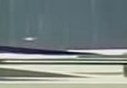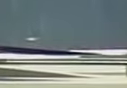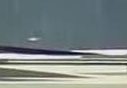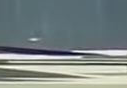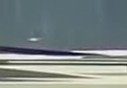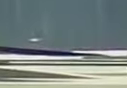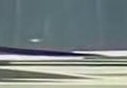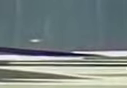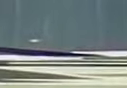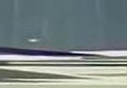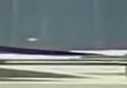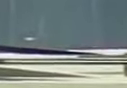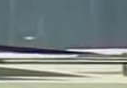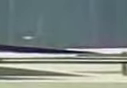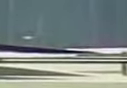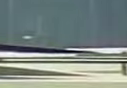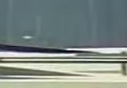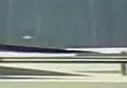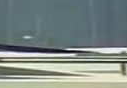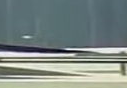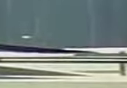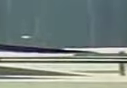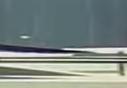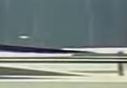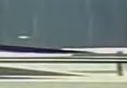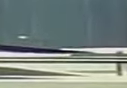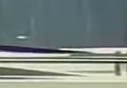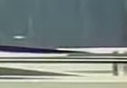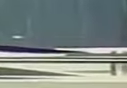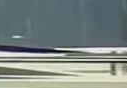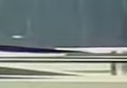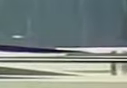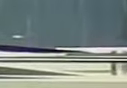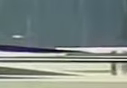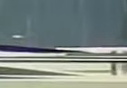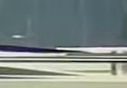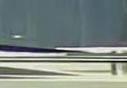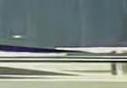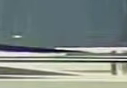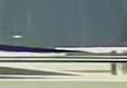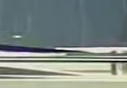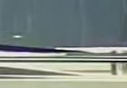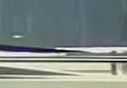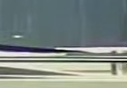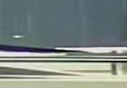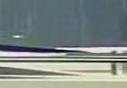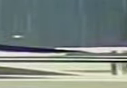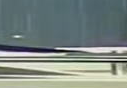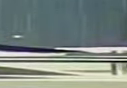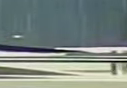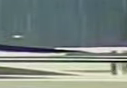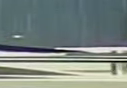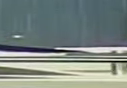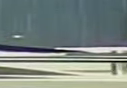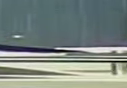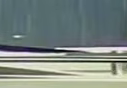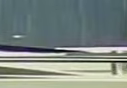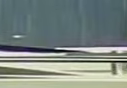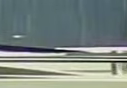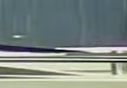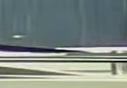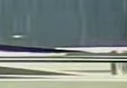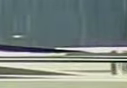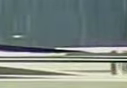Amazonas, que é essa obra chamada Monotrilho. Uma obra com